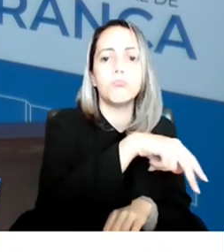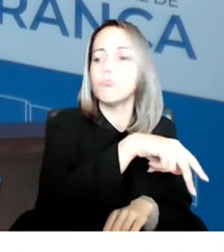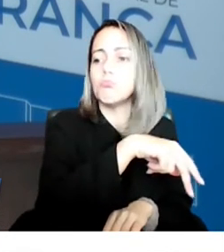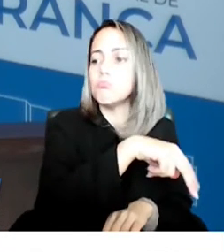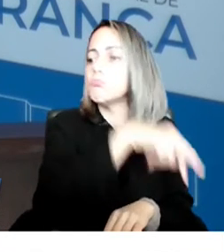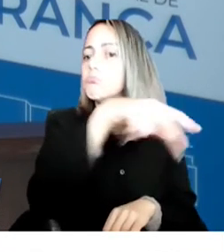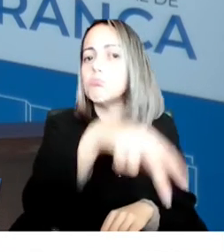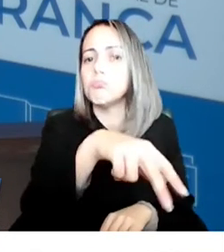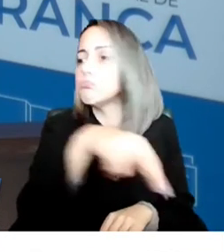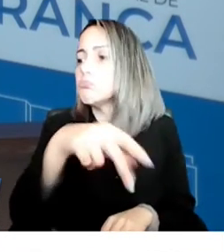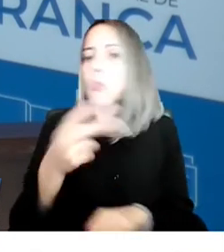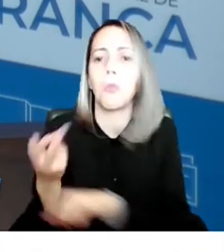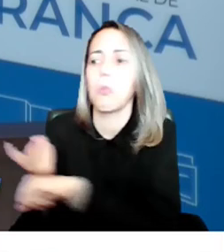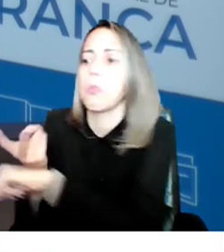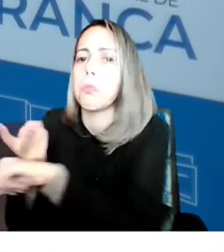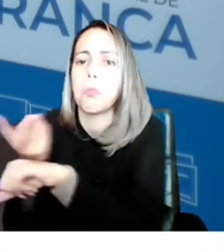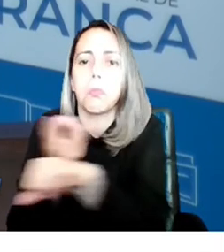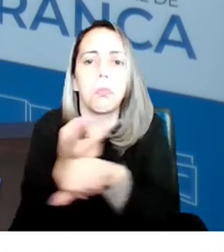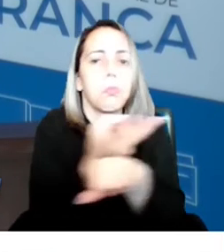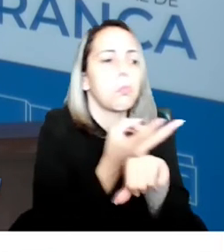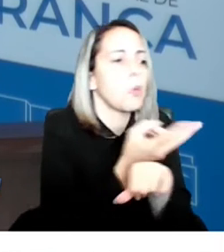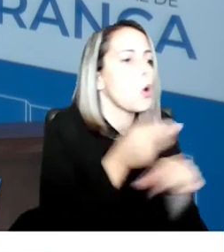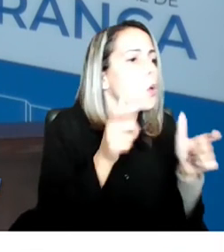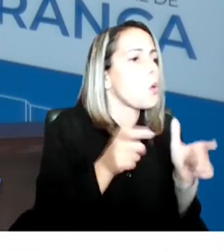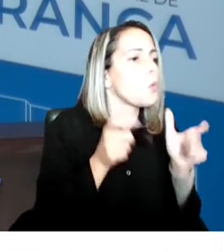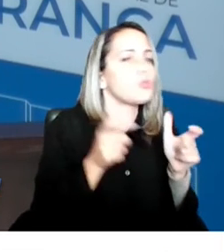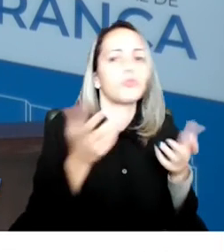Nós estamos sendo feitos de bobos.